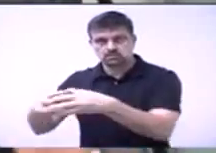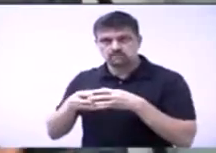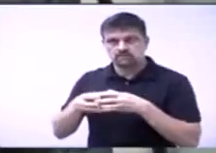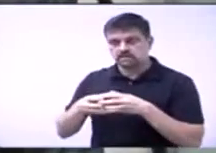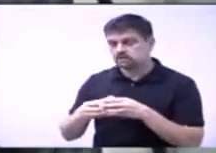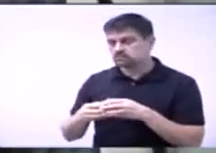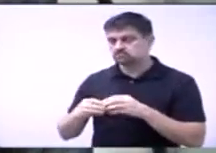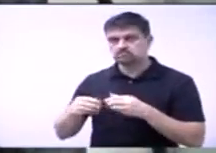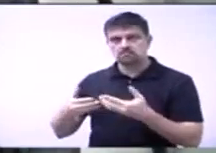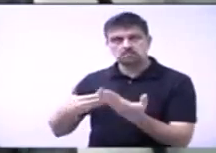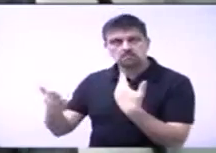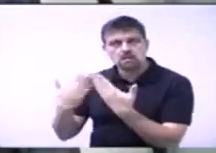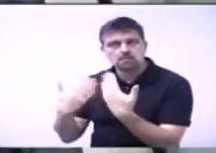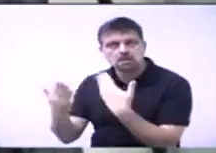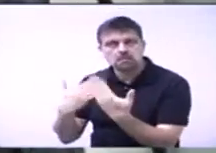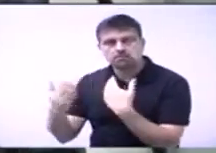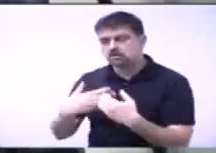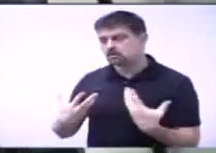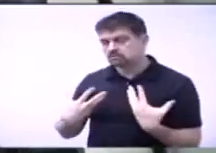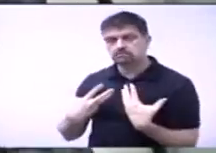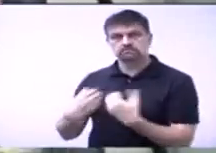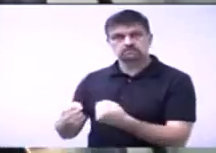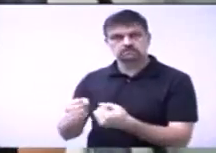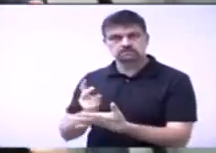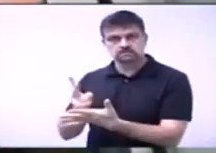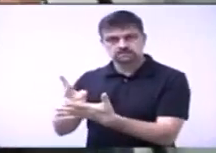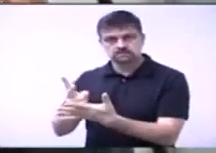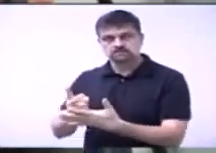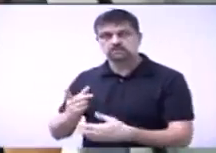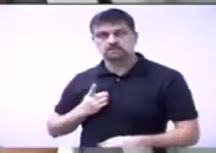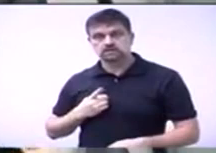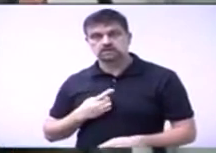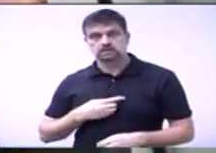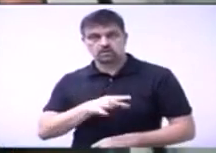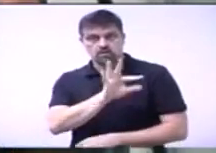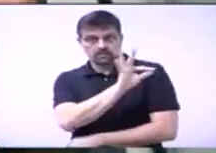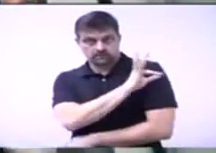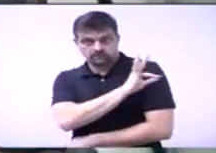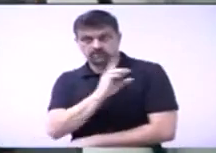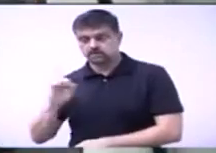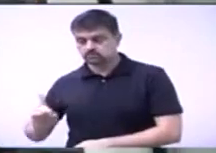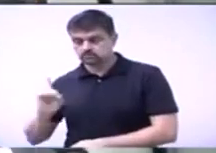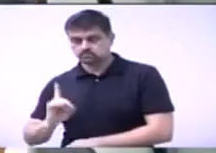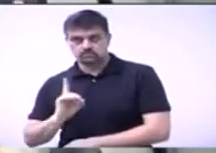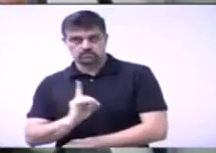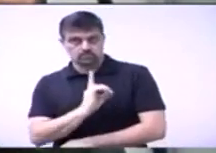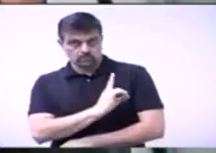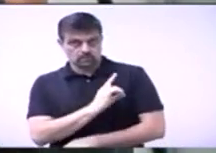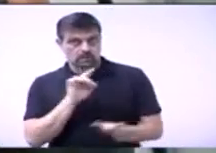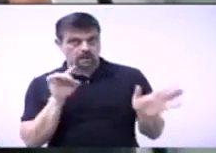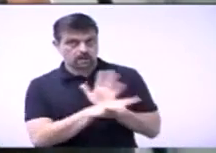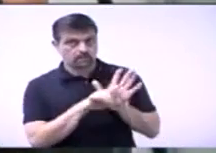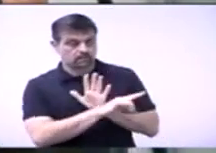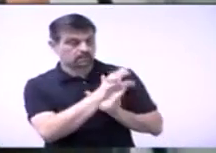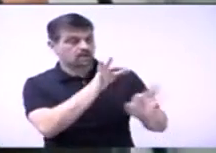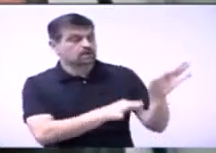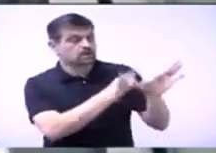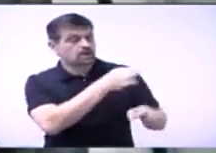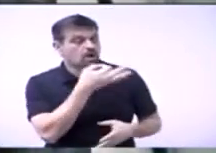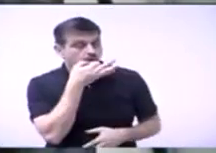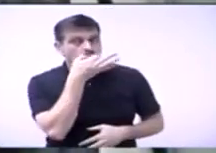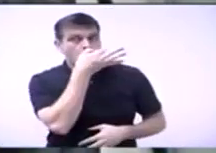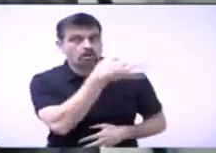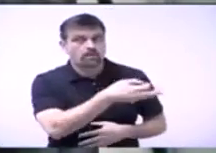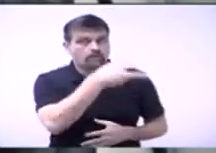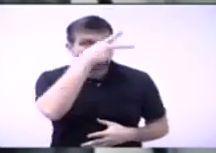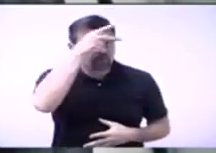mundo. E tive a preocupação de ir à prefeitura, discutir com o jurídico para saber o posicionamento do jurídico do prefeito, pedir